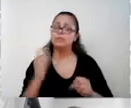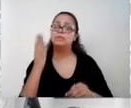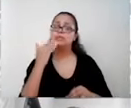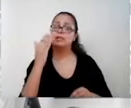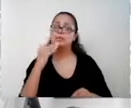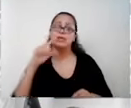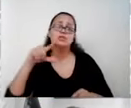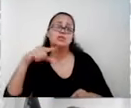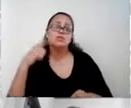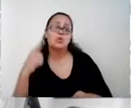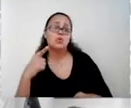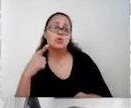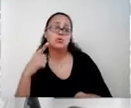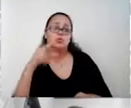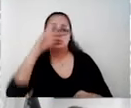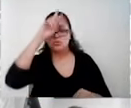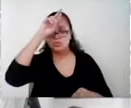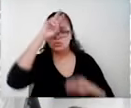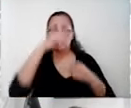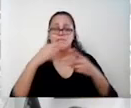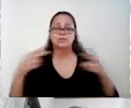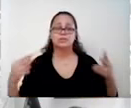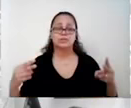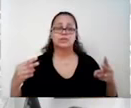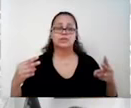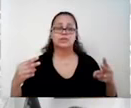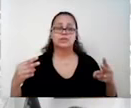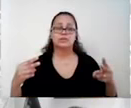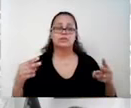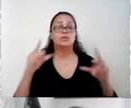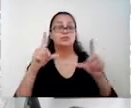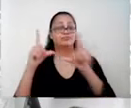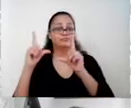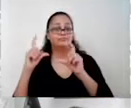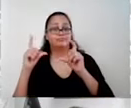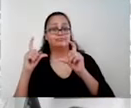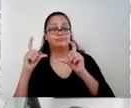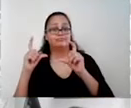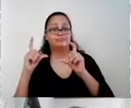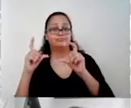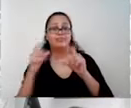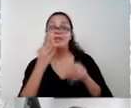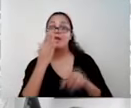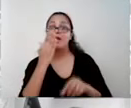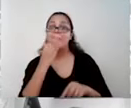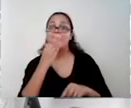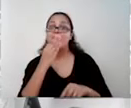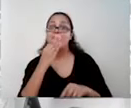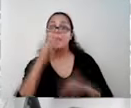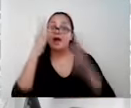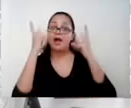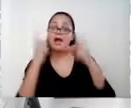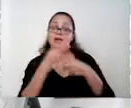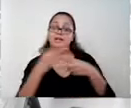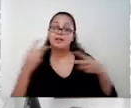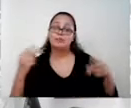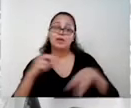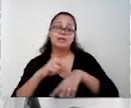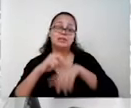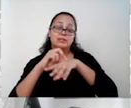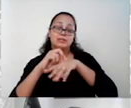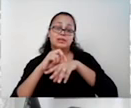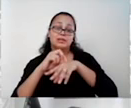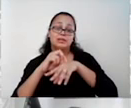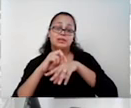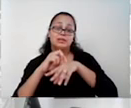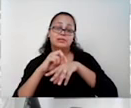caso, nesse exemplo, nessa figura, as libélulas, que são animais carnívoros. Lógico que as libélulas ancestrais